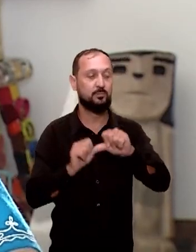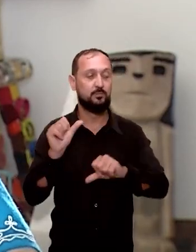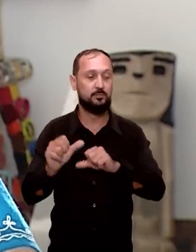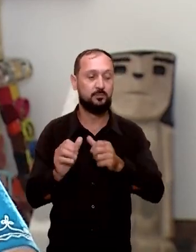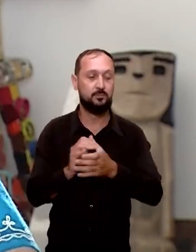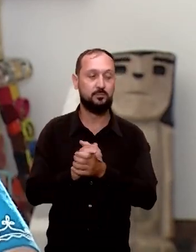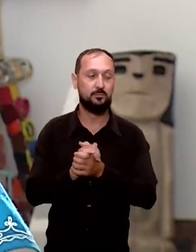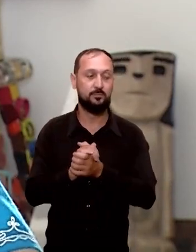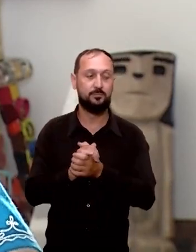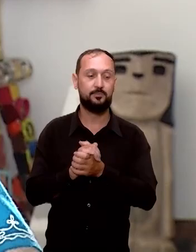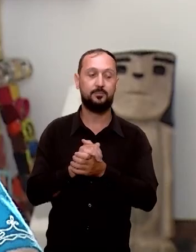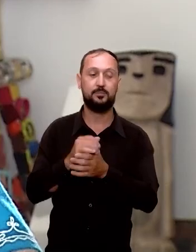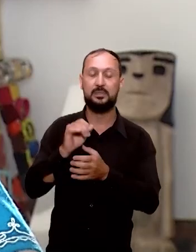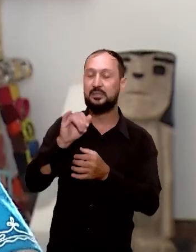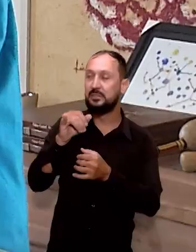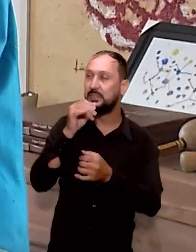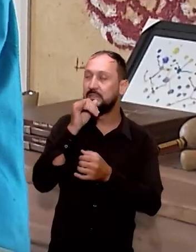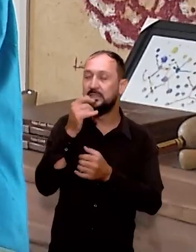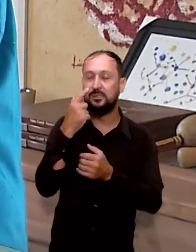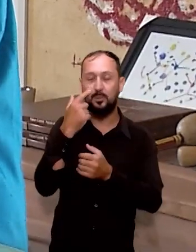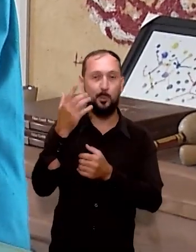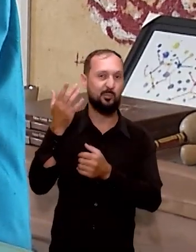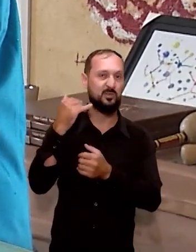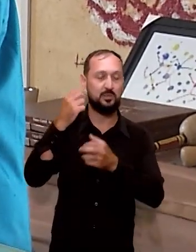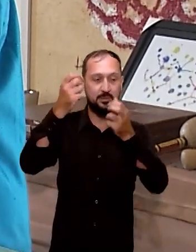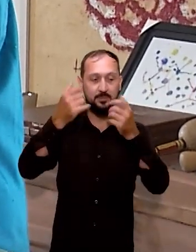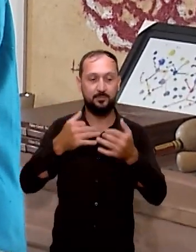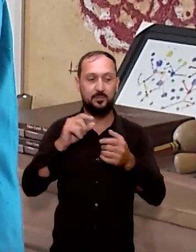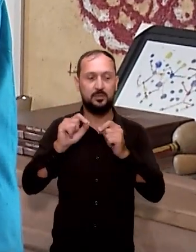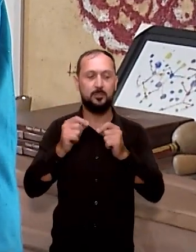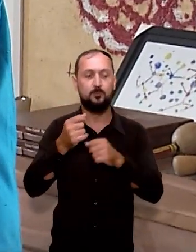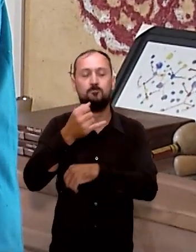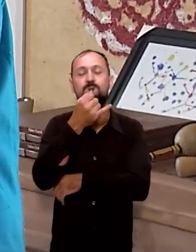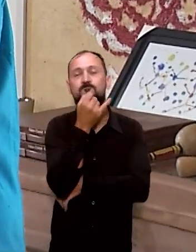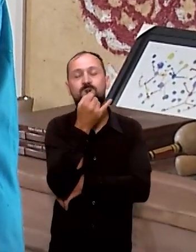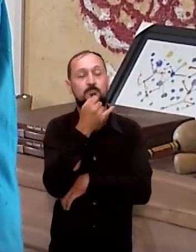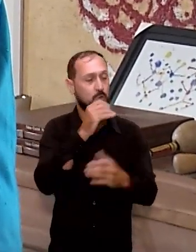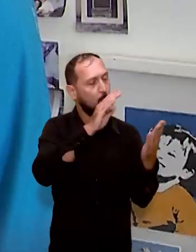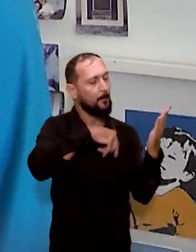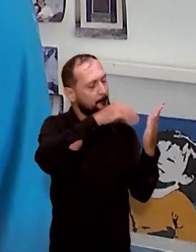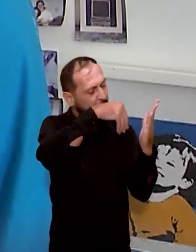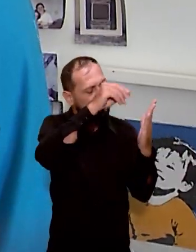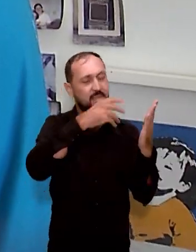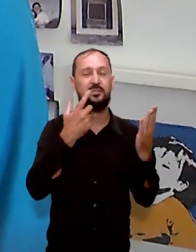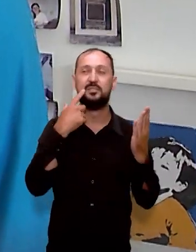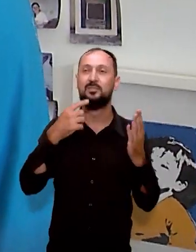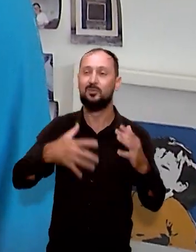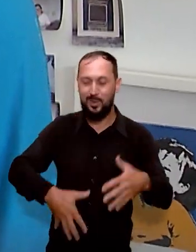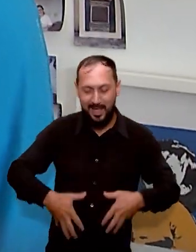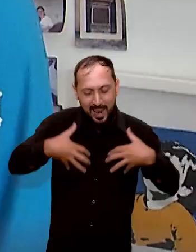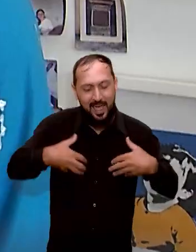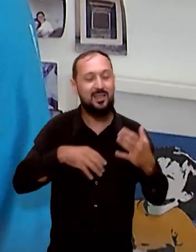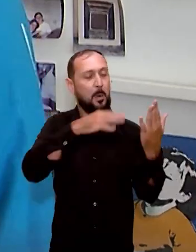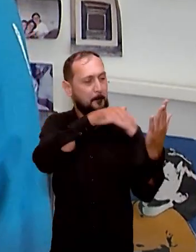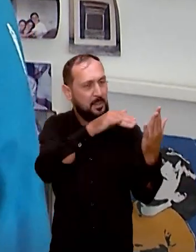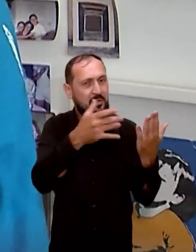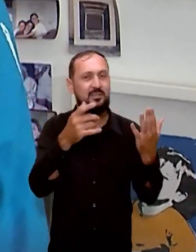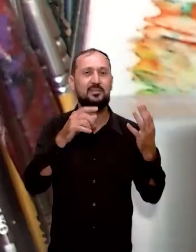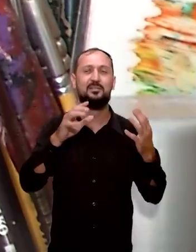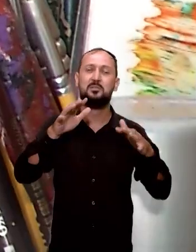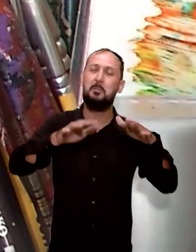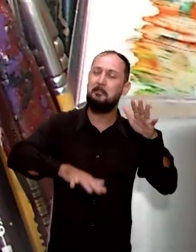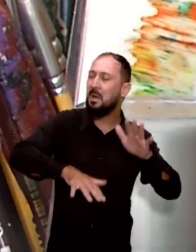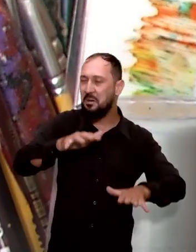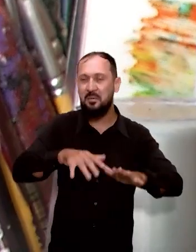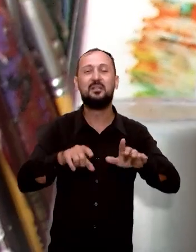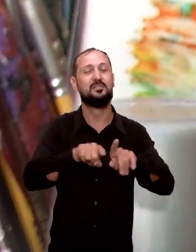arte como poder transformador, né? Se você, como eu já falei, se eu estou triste, eu pinto, se eu estou